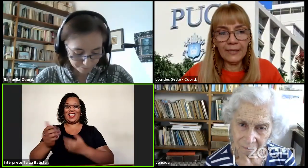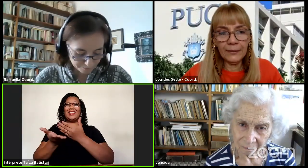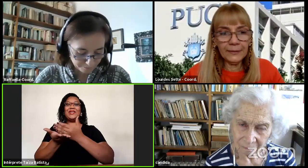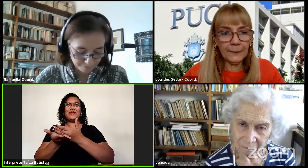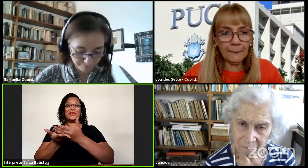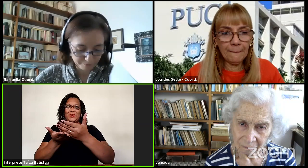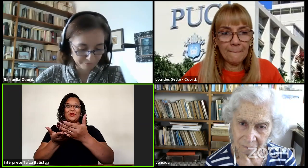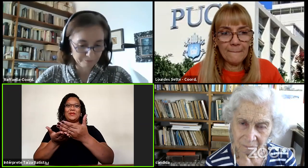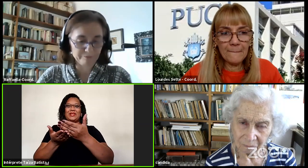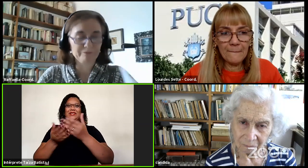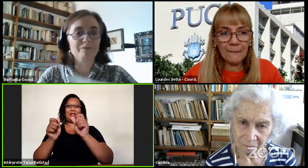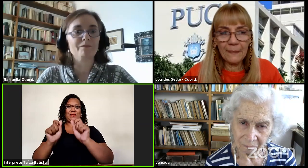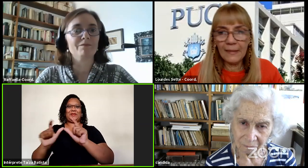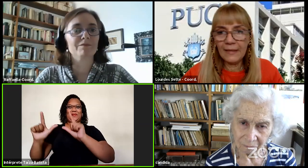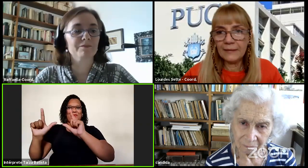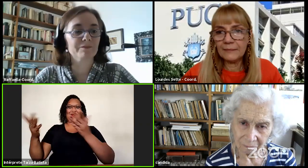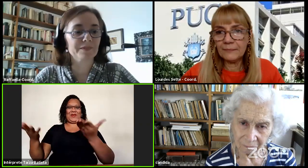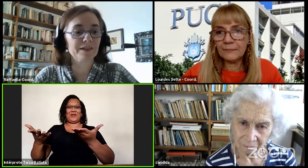esse painel, então.